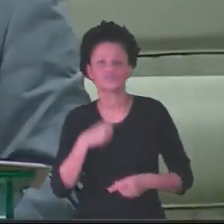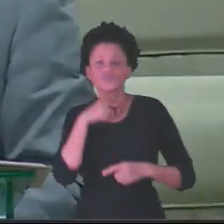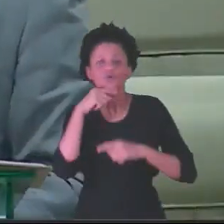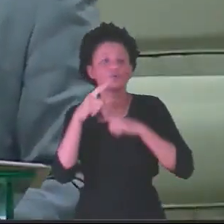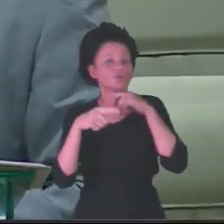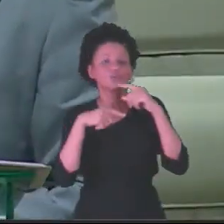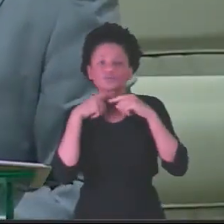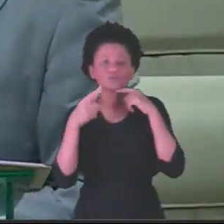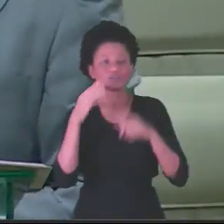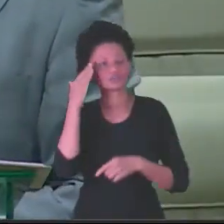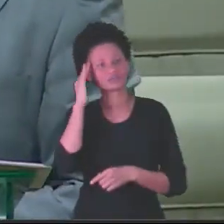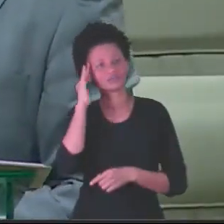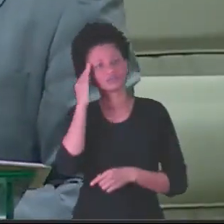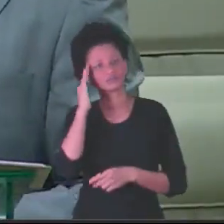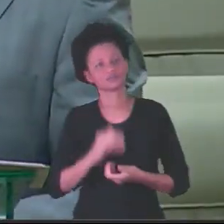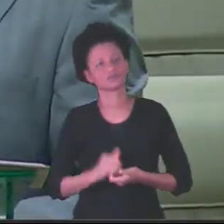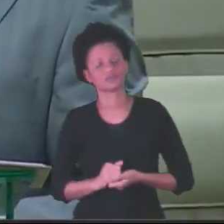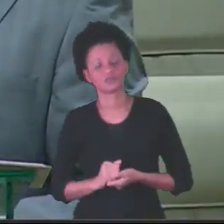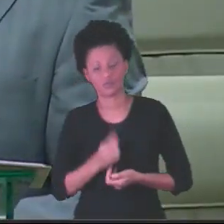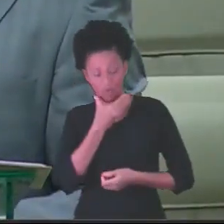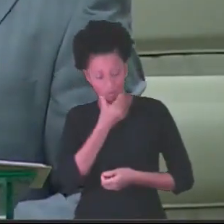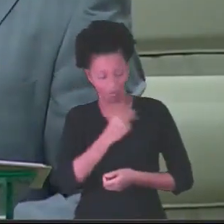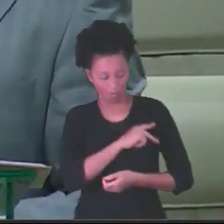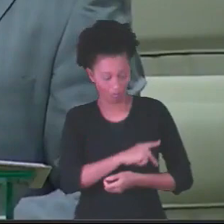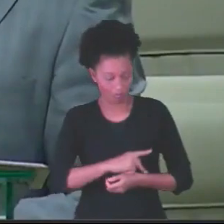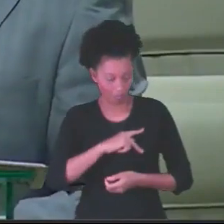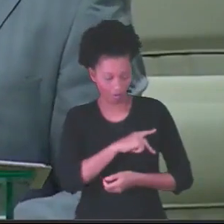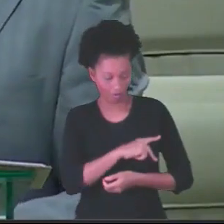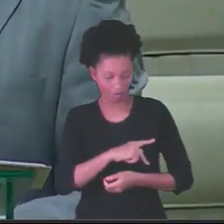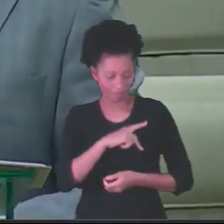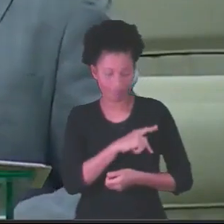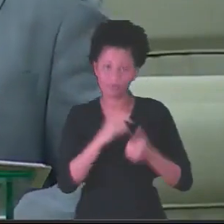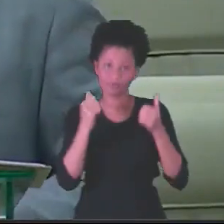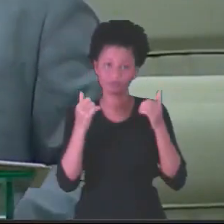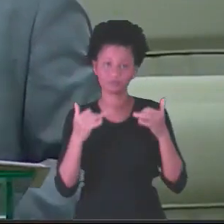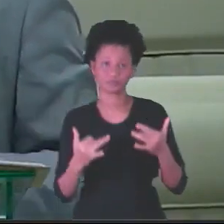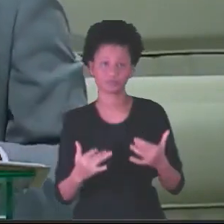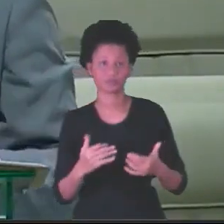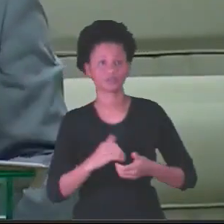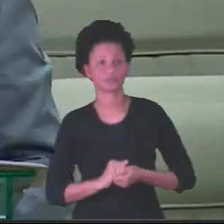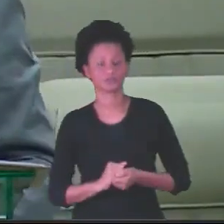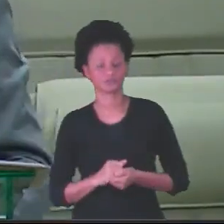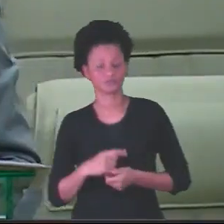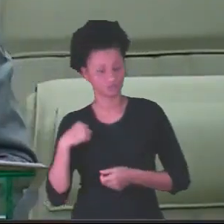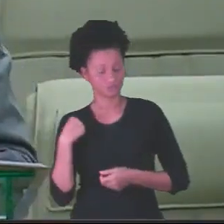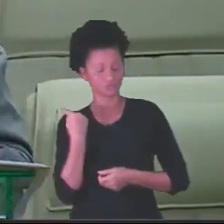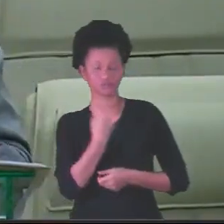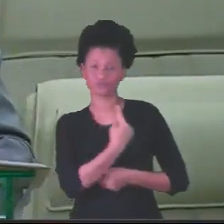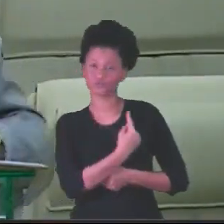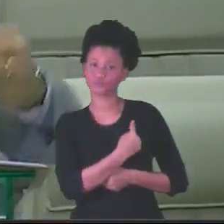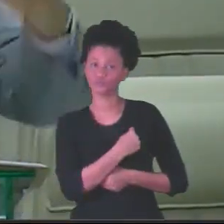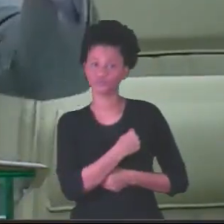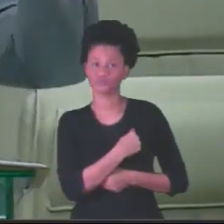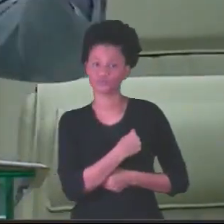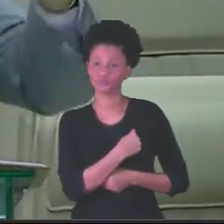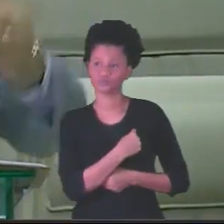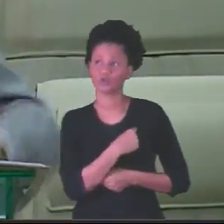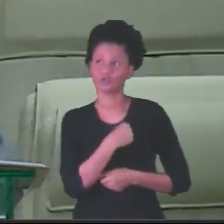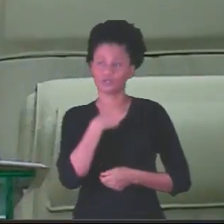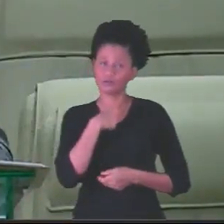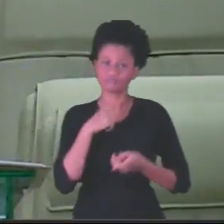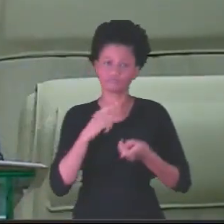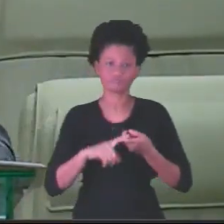entender o paulo tá dizendo que quando nós colocamos as nossas